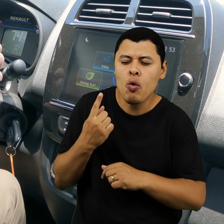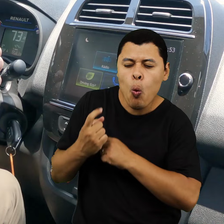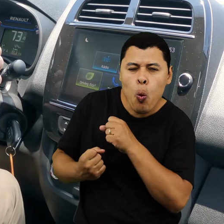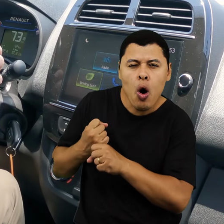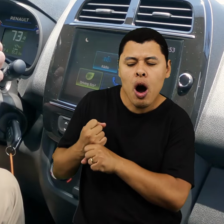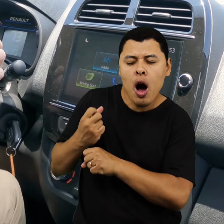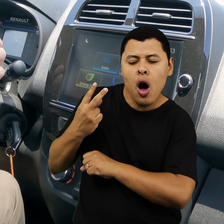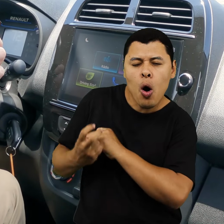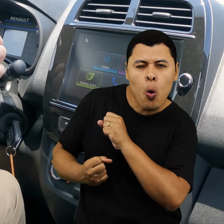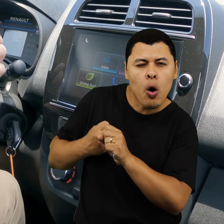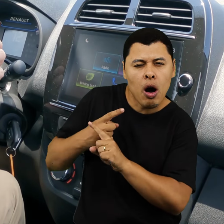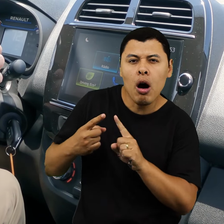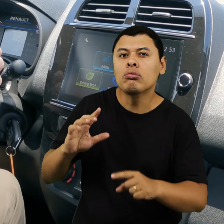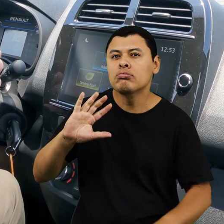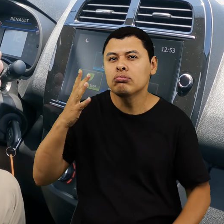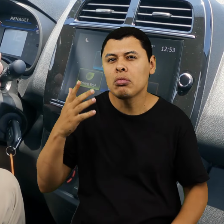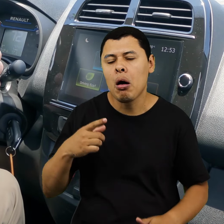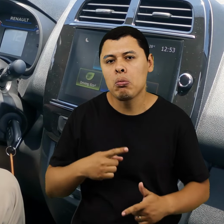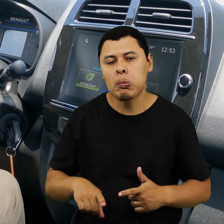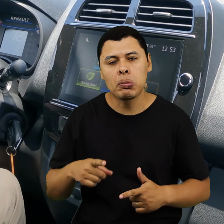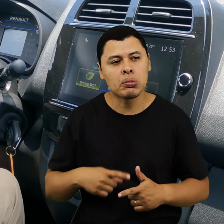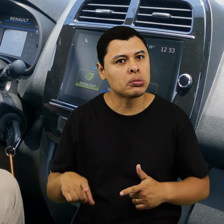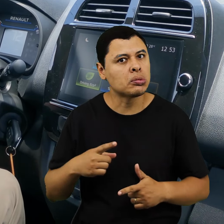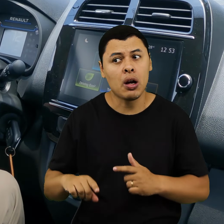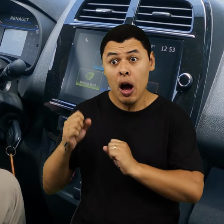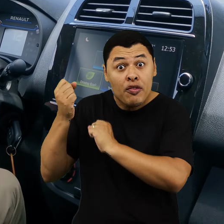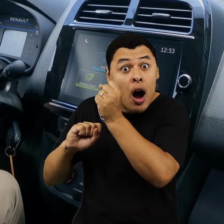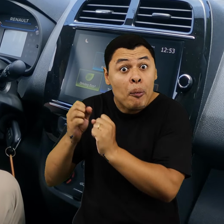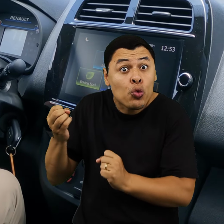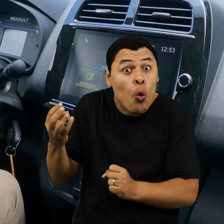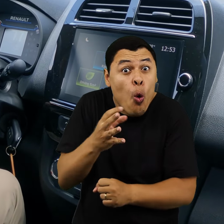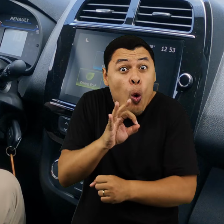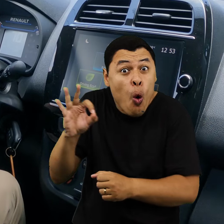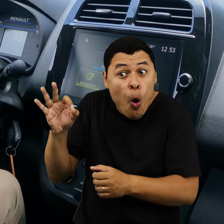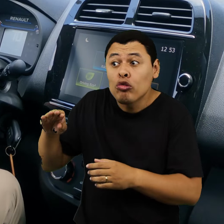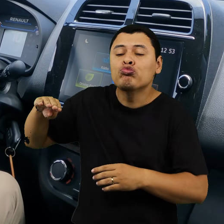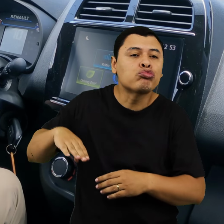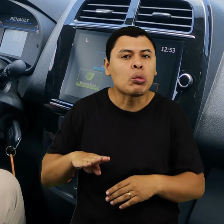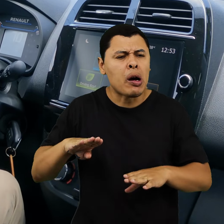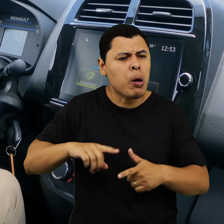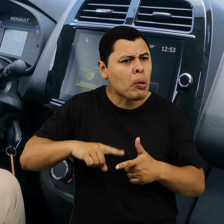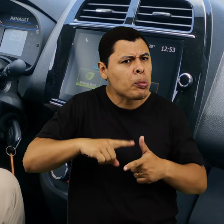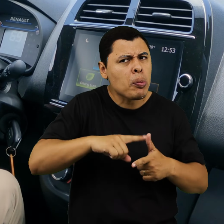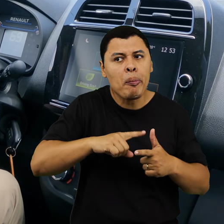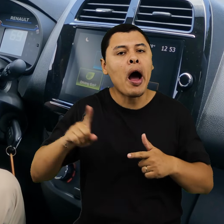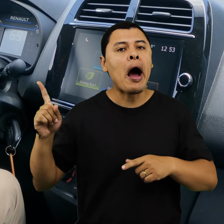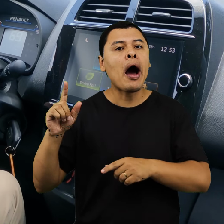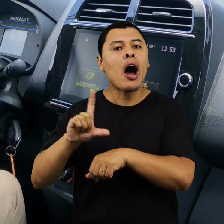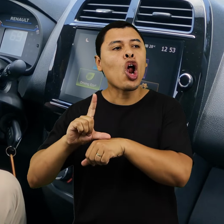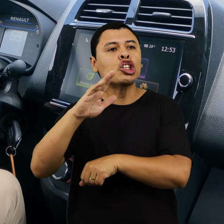teve vários problemas de controle de qualidade. É até difícil de elencar, foram vários recalls. Se você procurar em